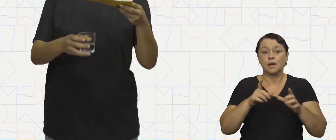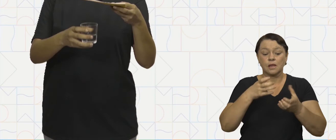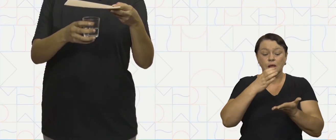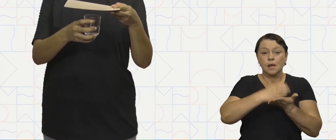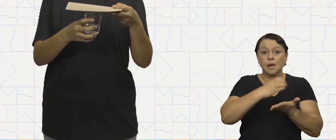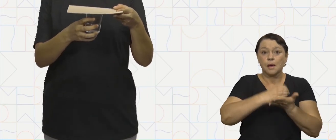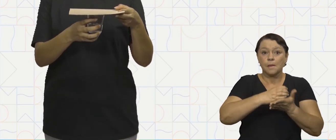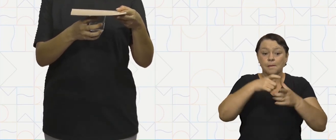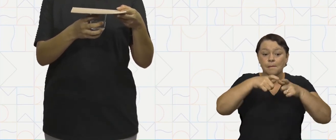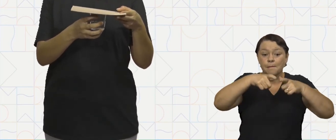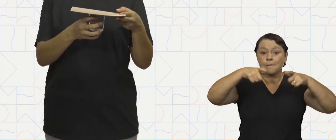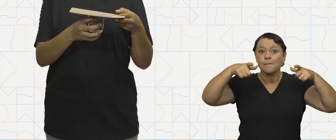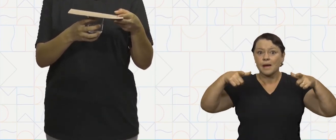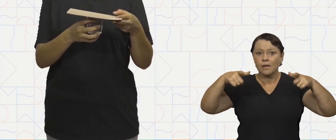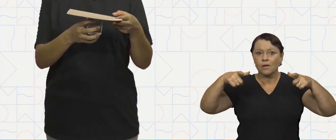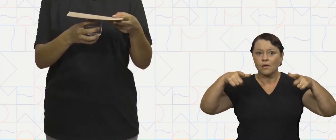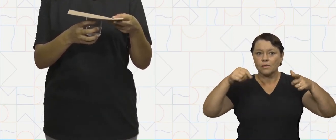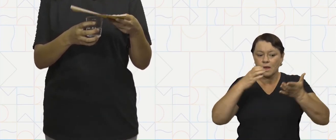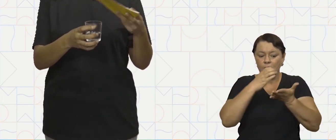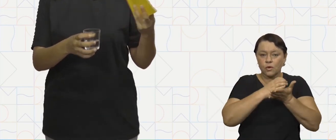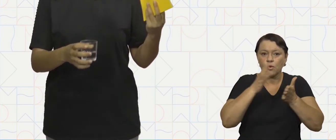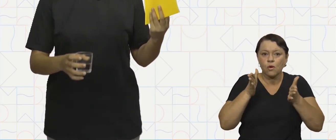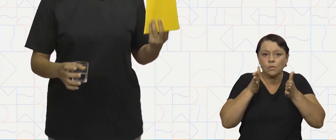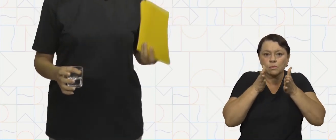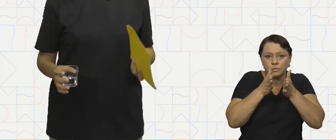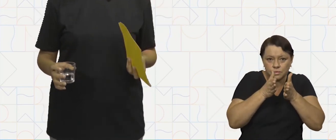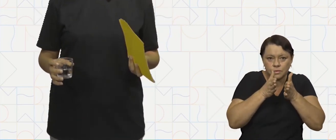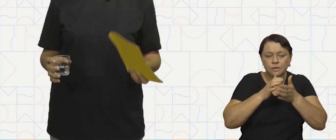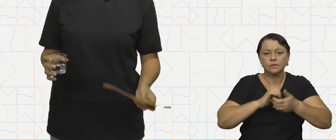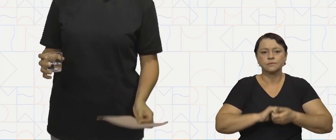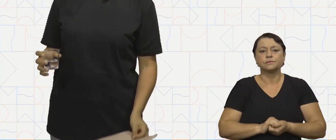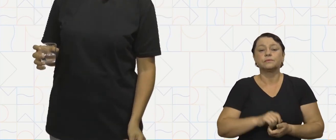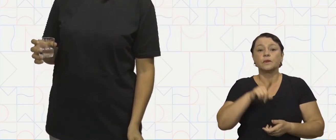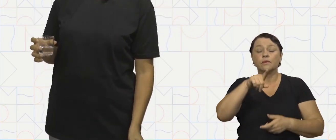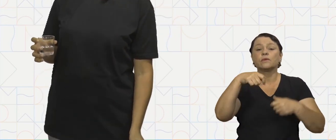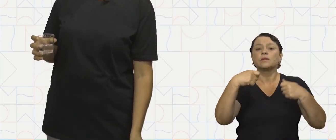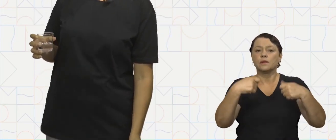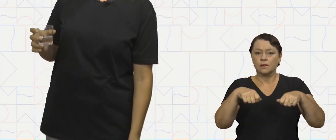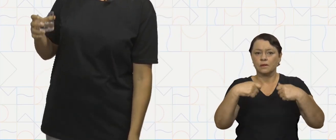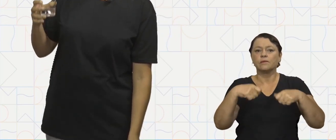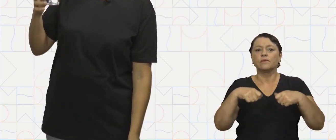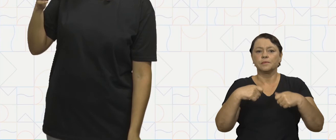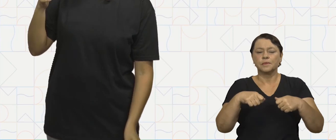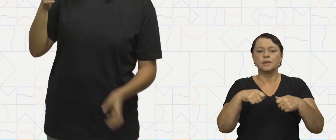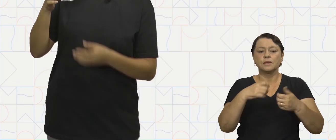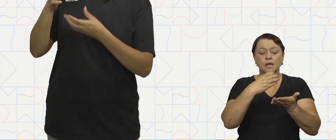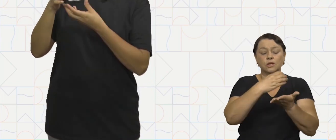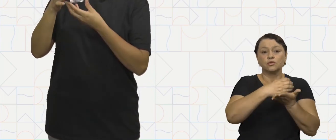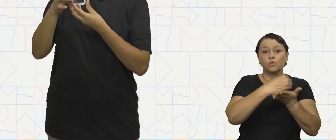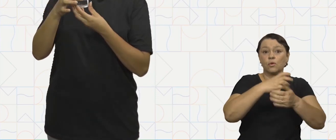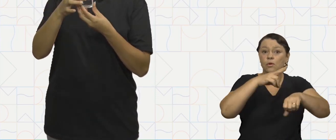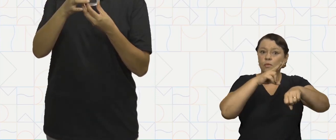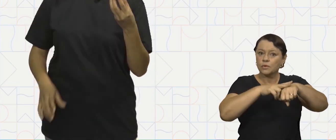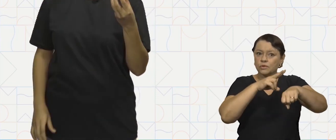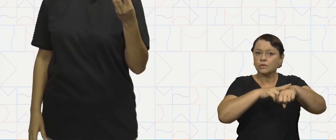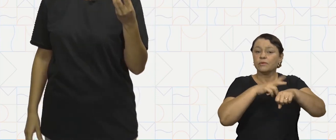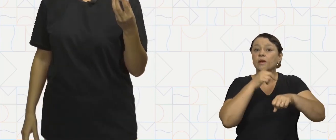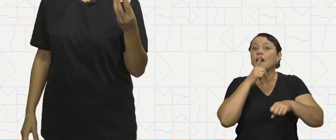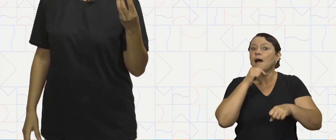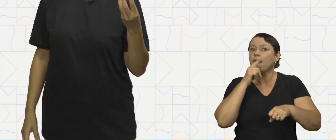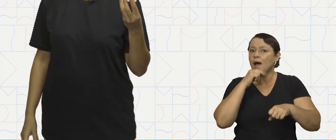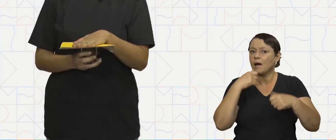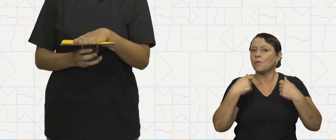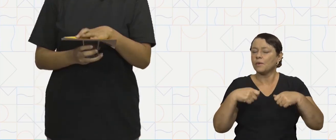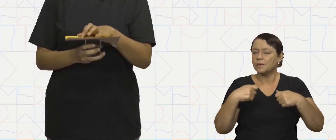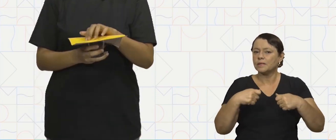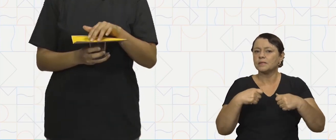um pouquinho maior que a abertura do copo, tá bom? Você vai precisar também de um copo de vidro com água. Precisa